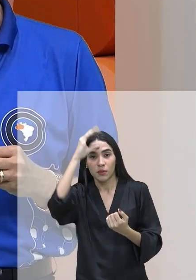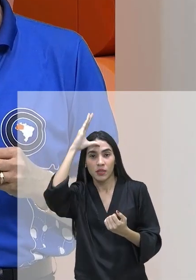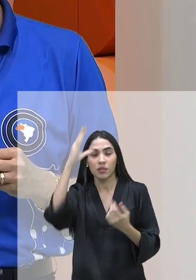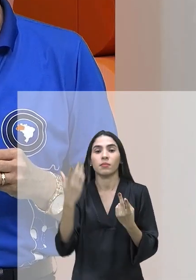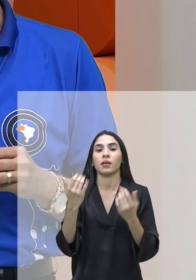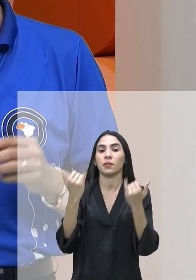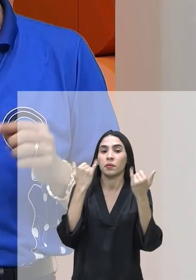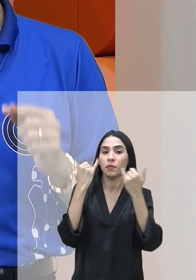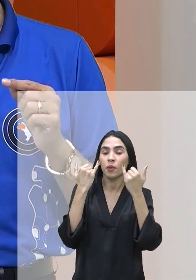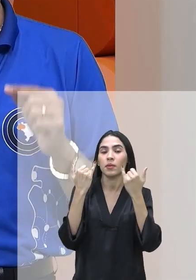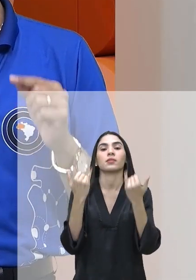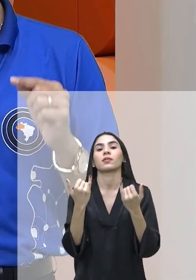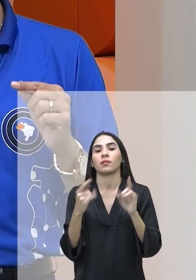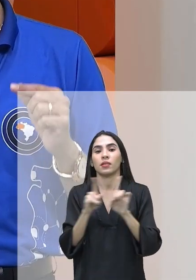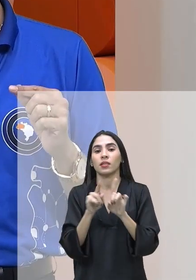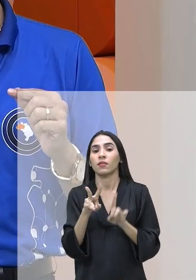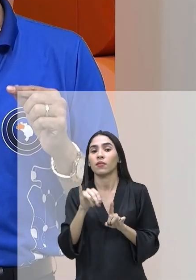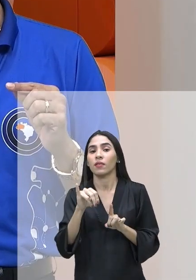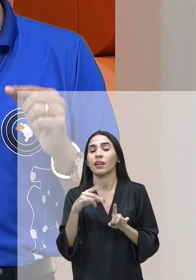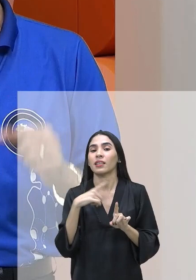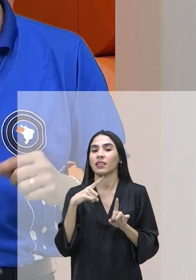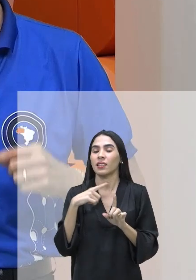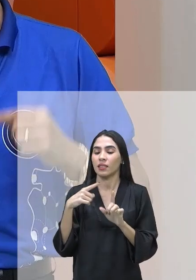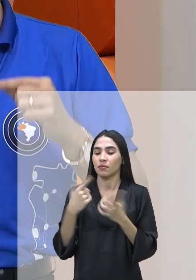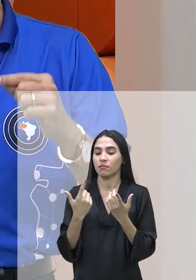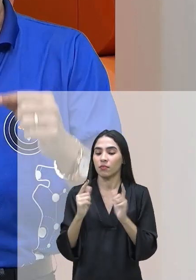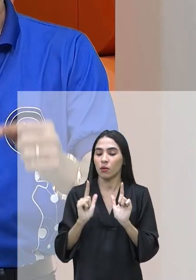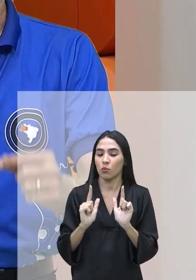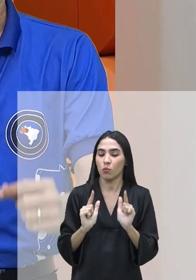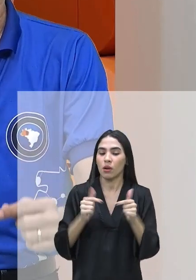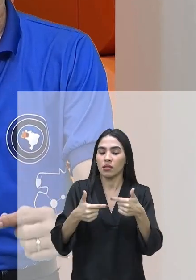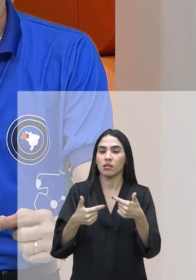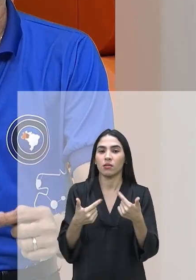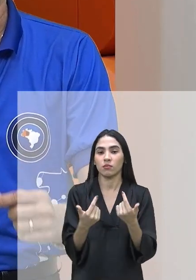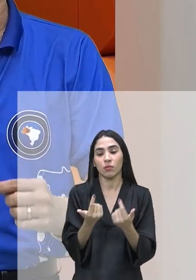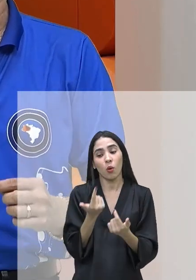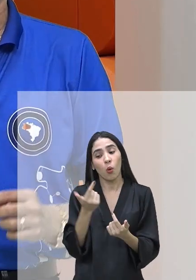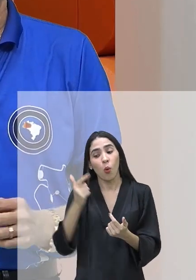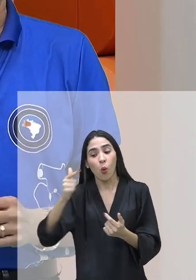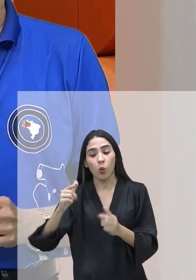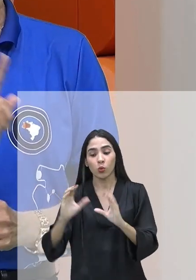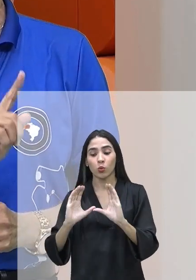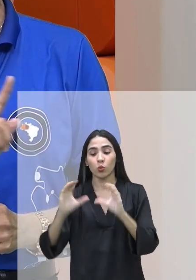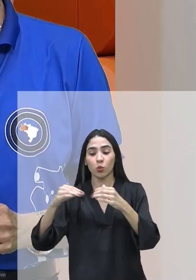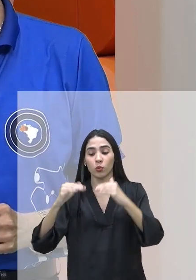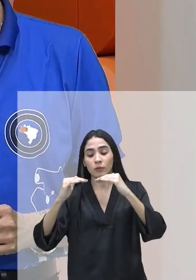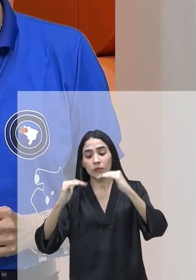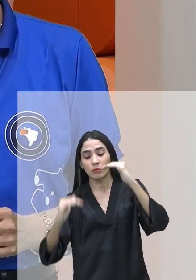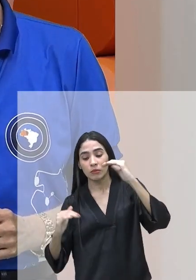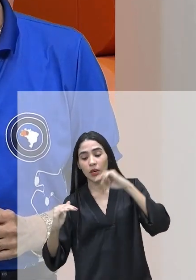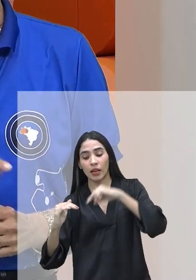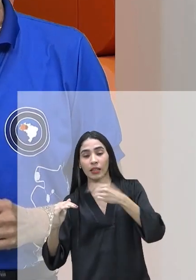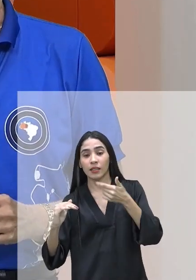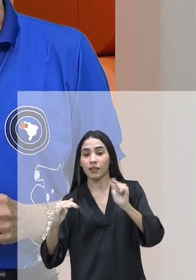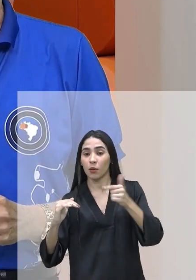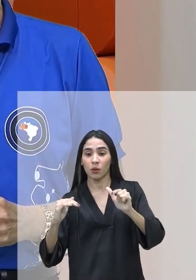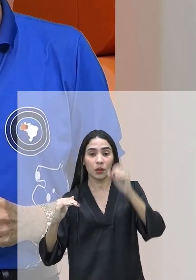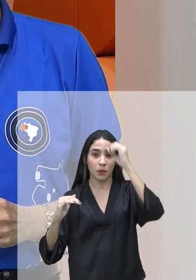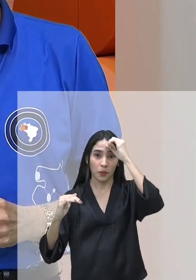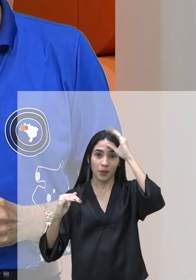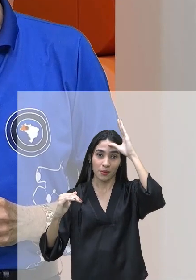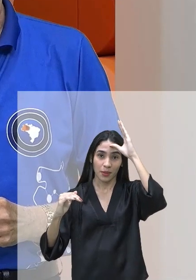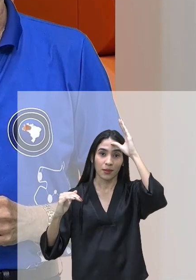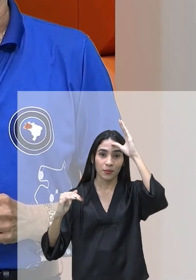da informação e vai exercer esse poder sobre a outra classe que não possui